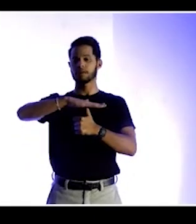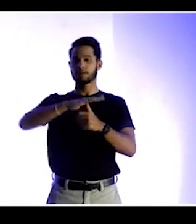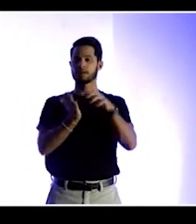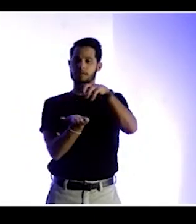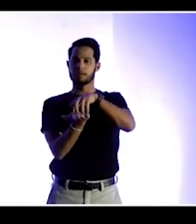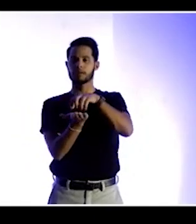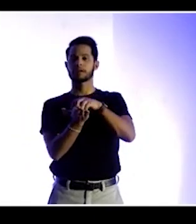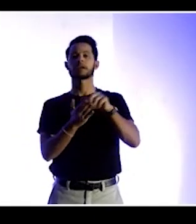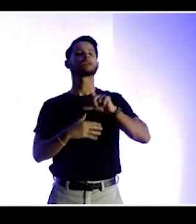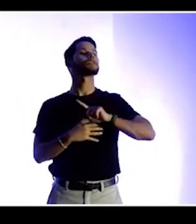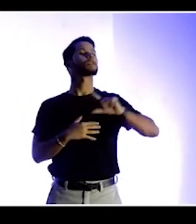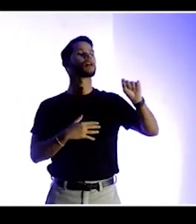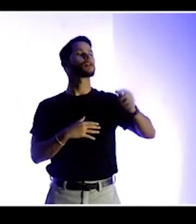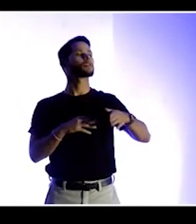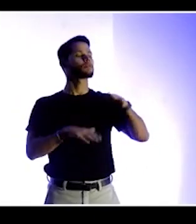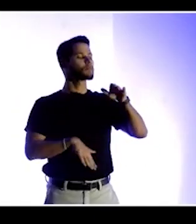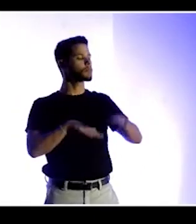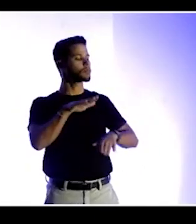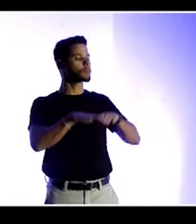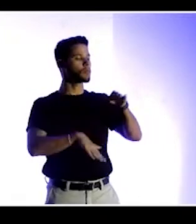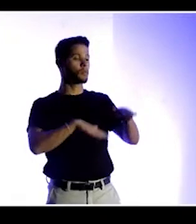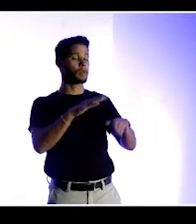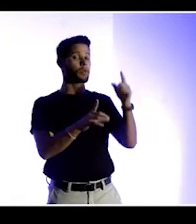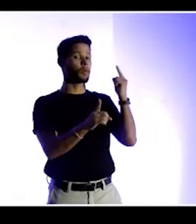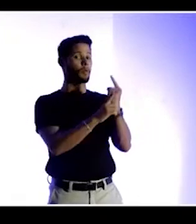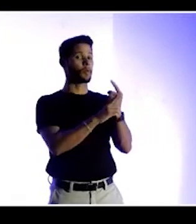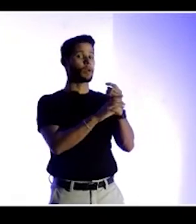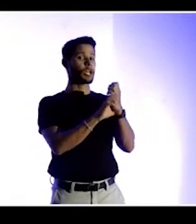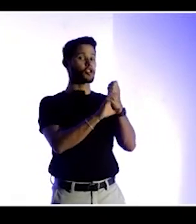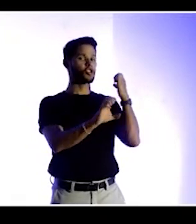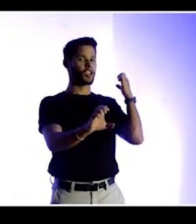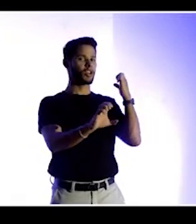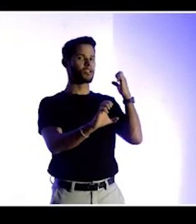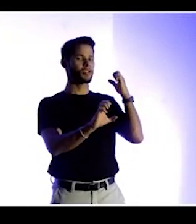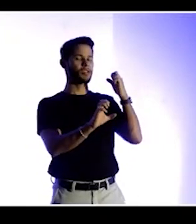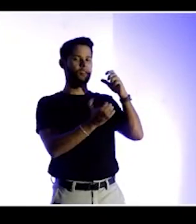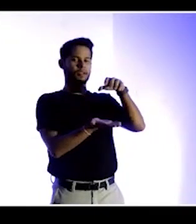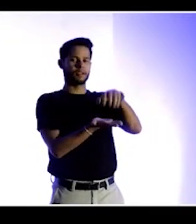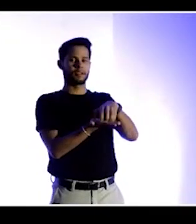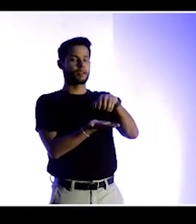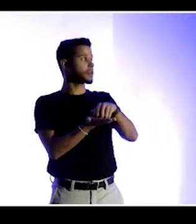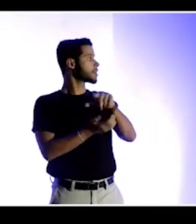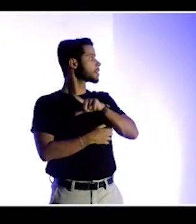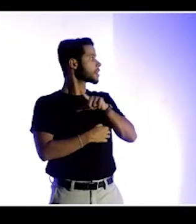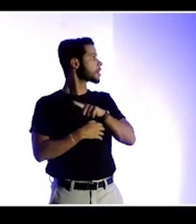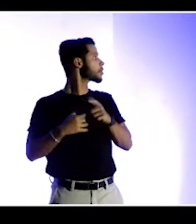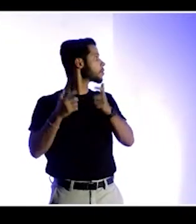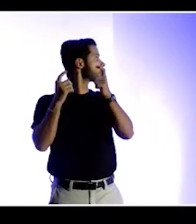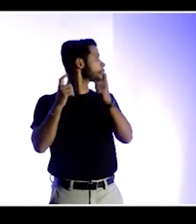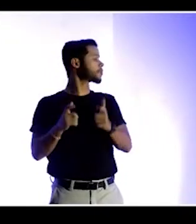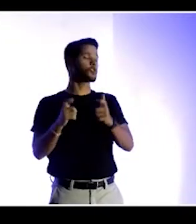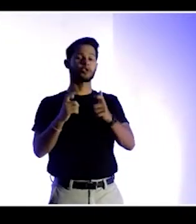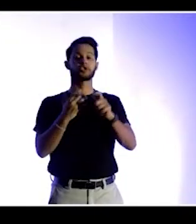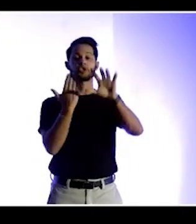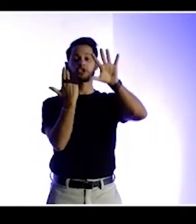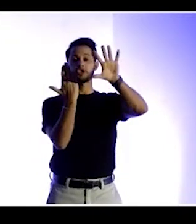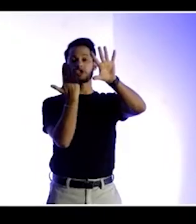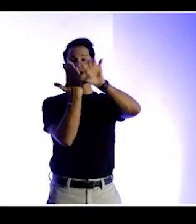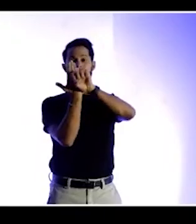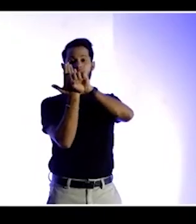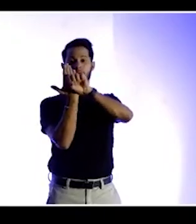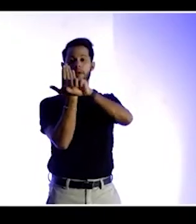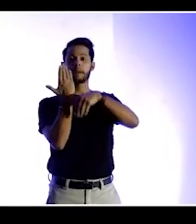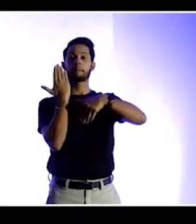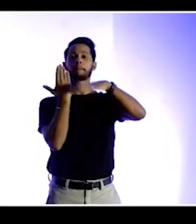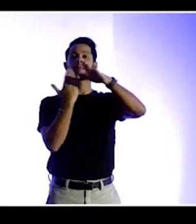engenharias, tá? Vocês vão passar por esse corredor aqui, e lá está o gerador fotovoltaico mais antigo do Brasil, que completou 28 anos